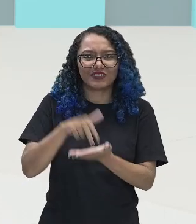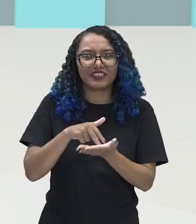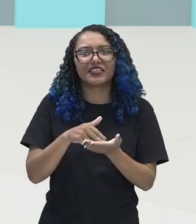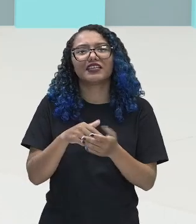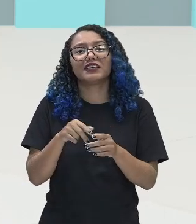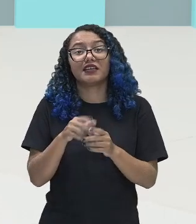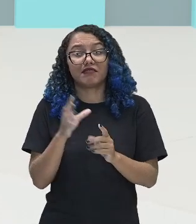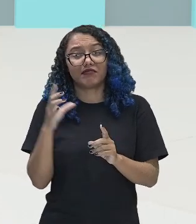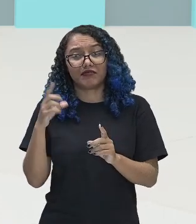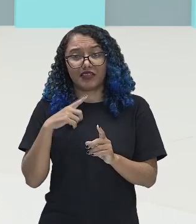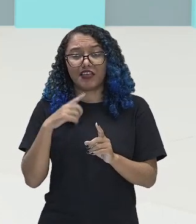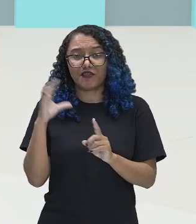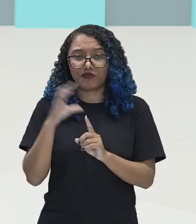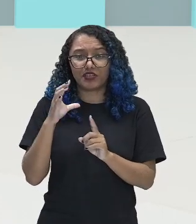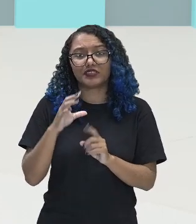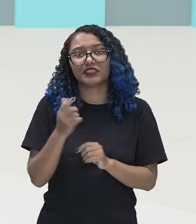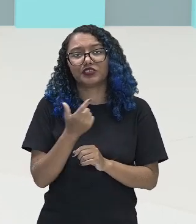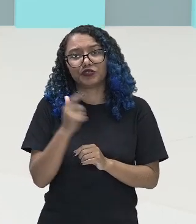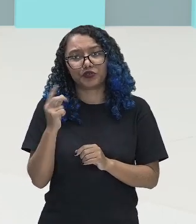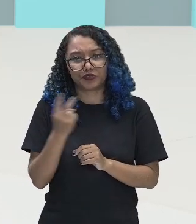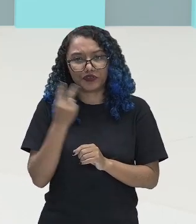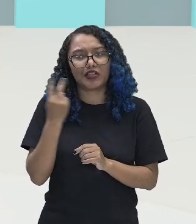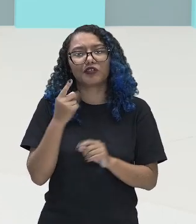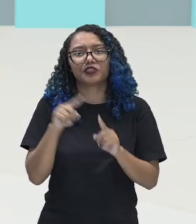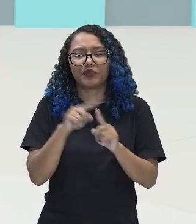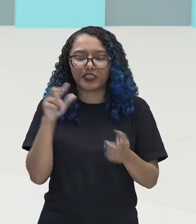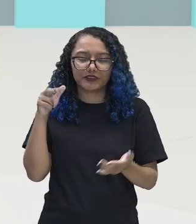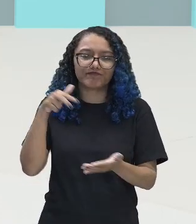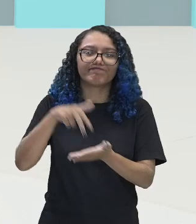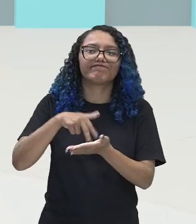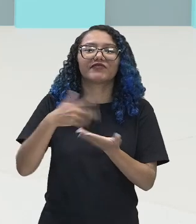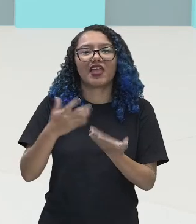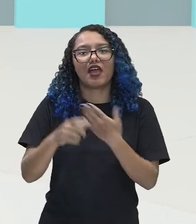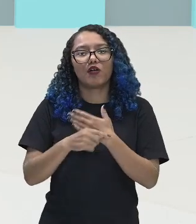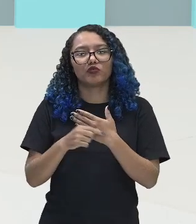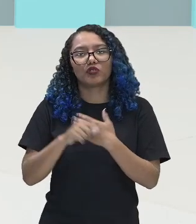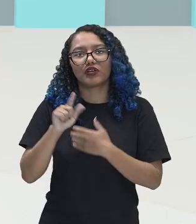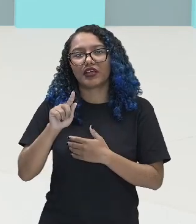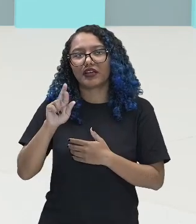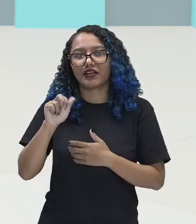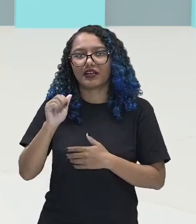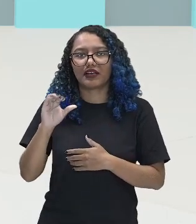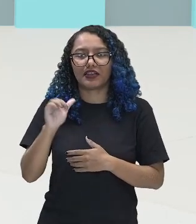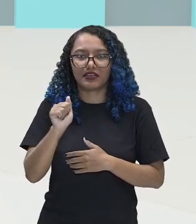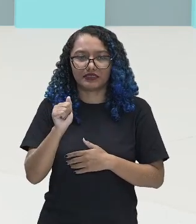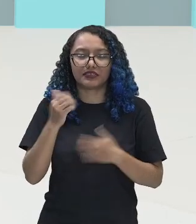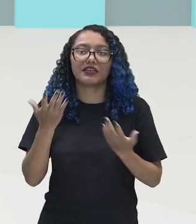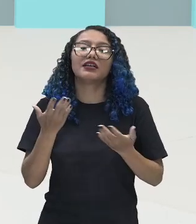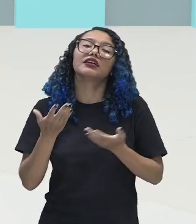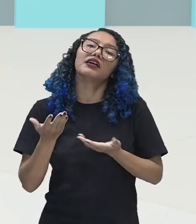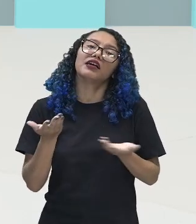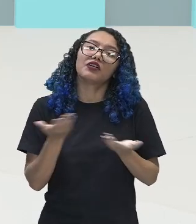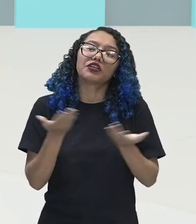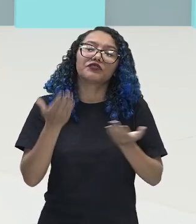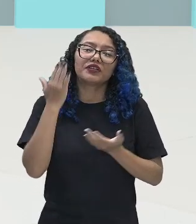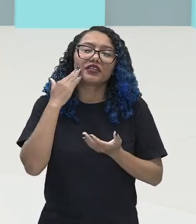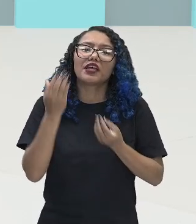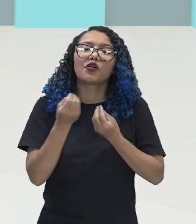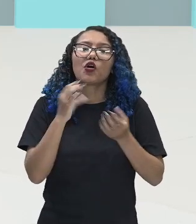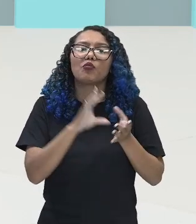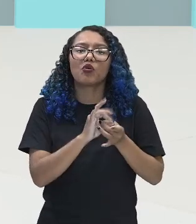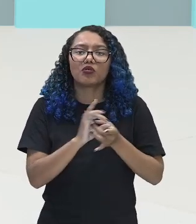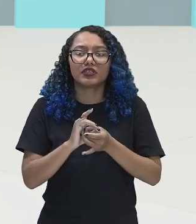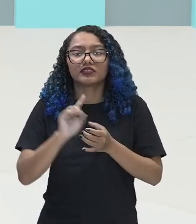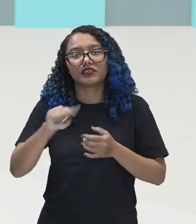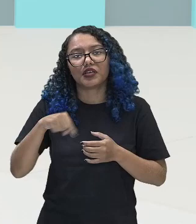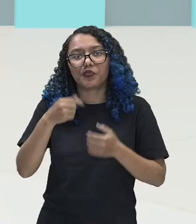chamada Graça Graúna. Então vamos só entender o contexto do poema para depois nós falarmos um pouquinho da autora,